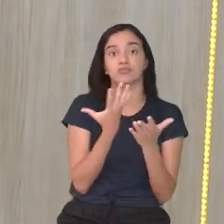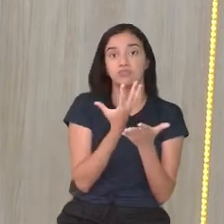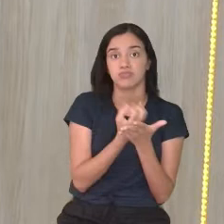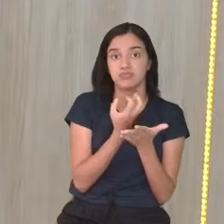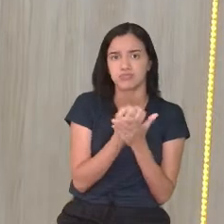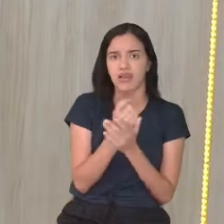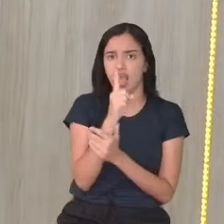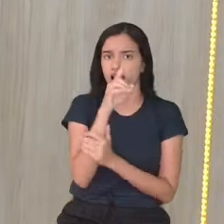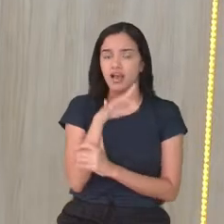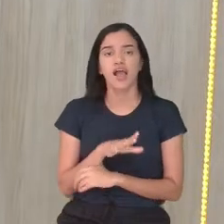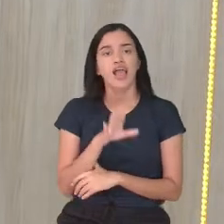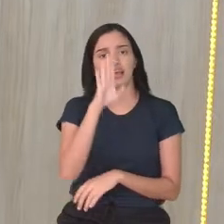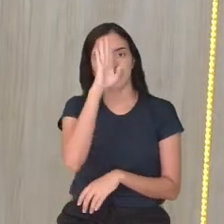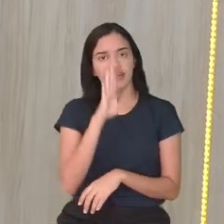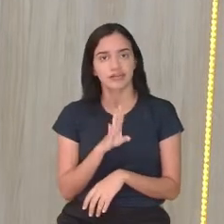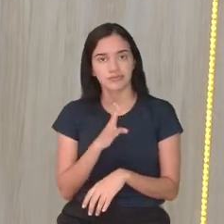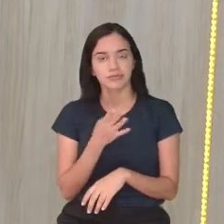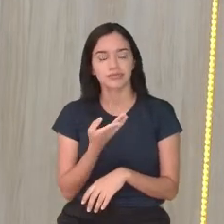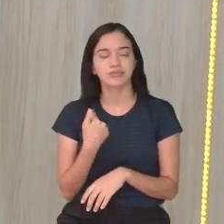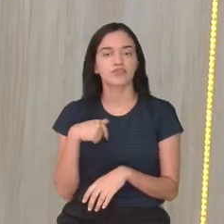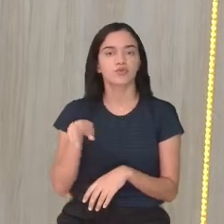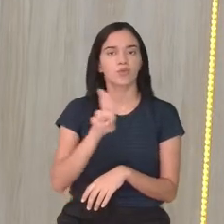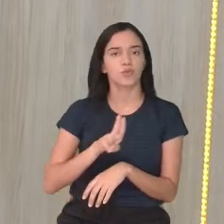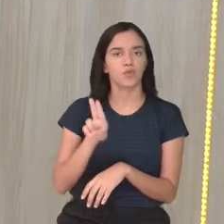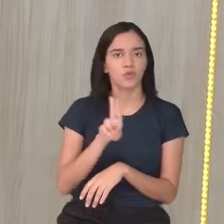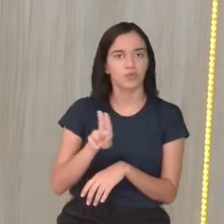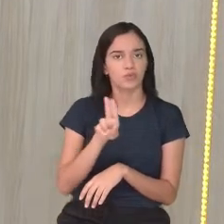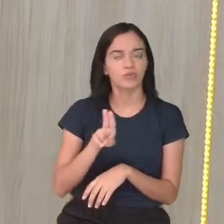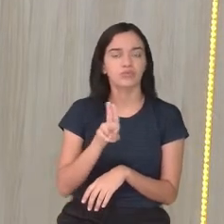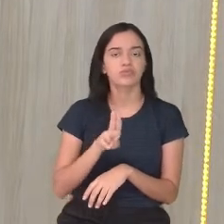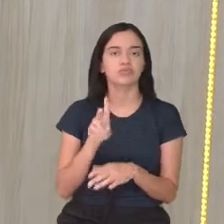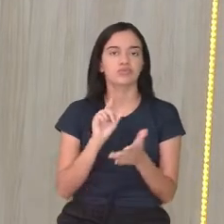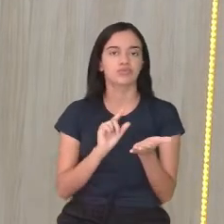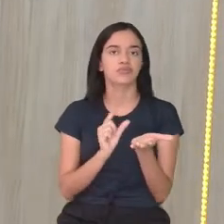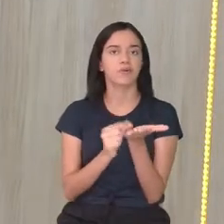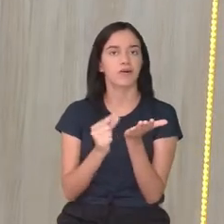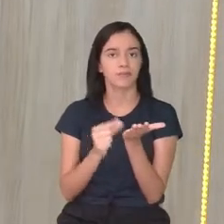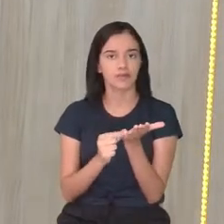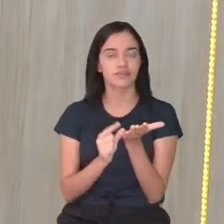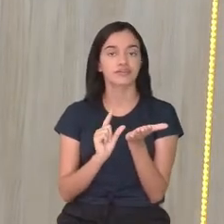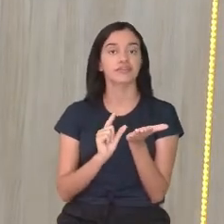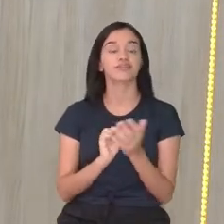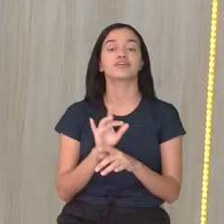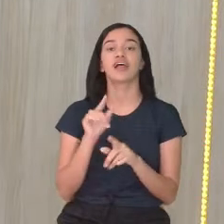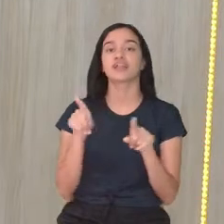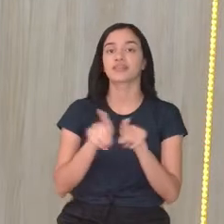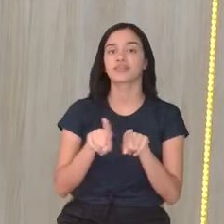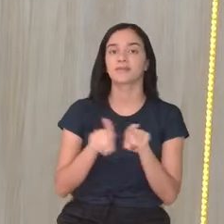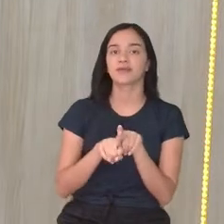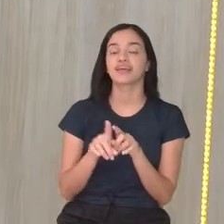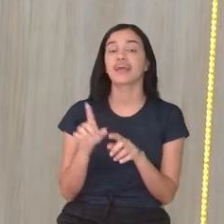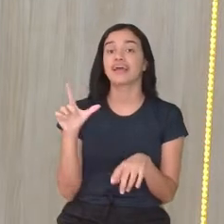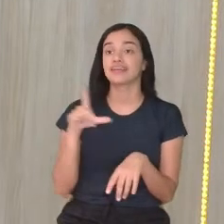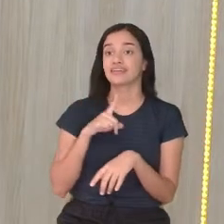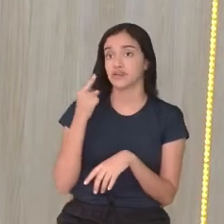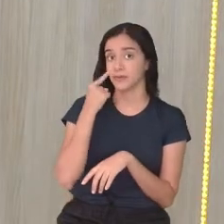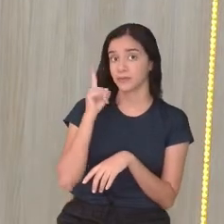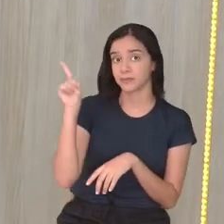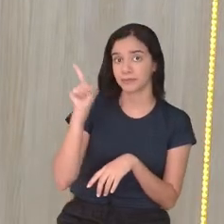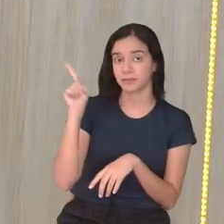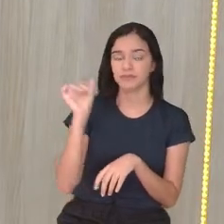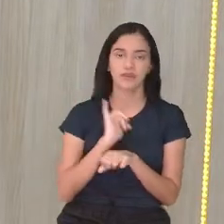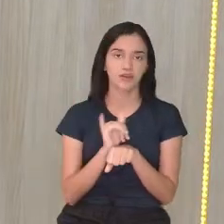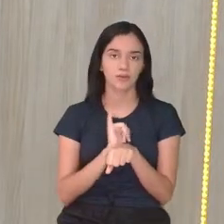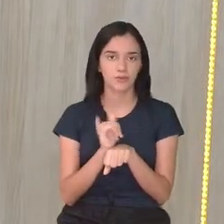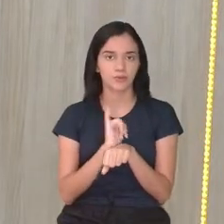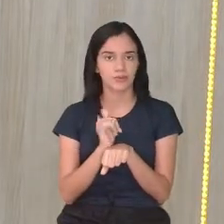é gratuito, assim como o uso do aplicativo, né? Além dele, nós temos aí o canal do YouTube, que é onde